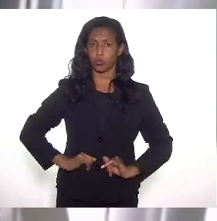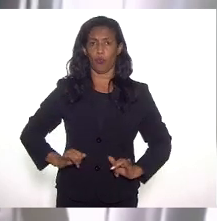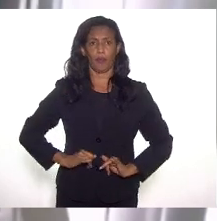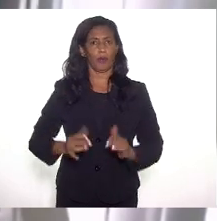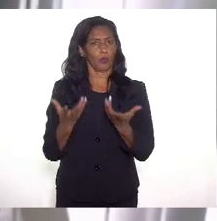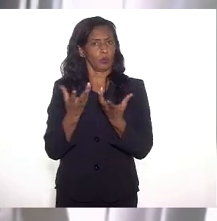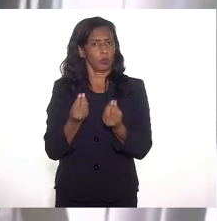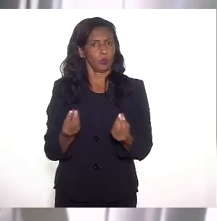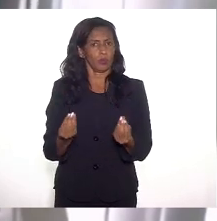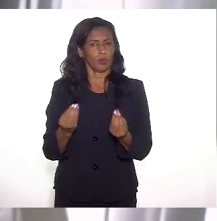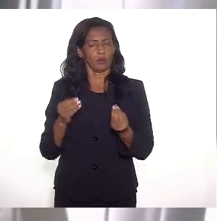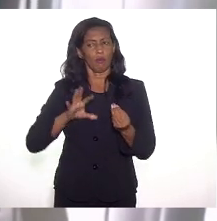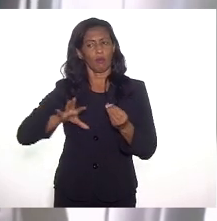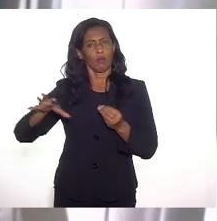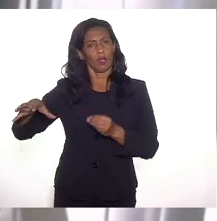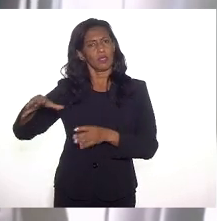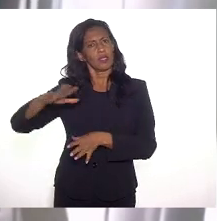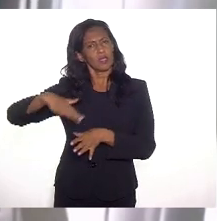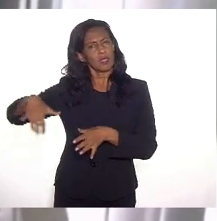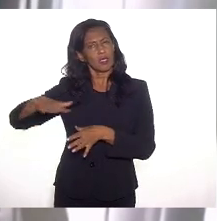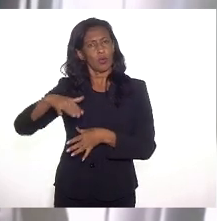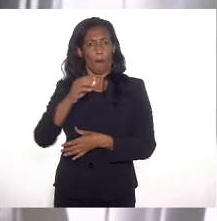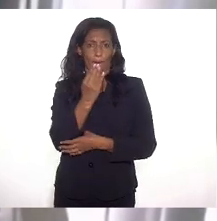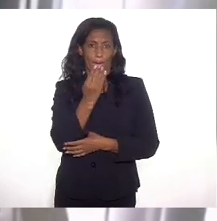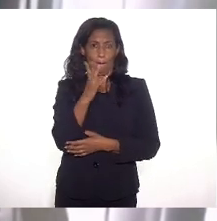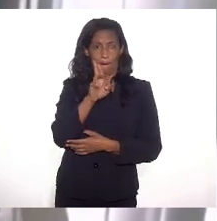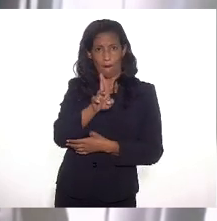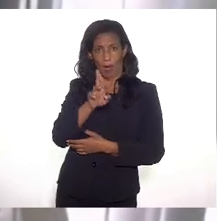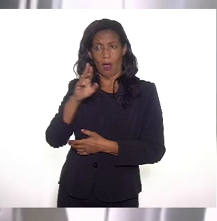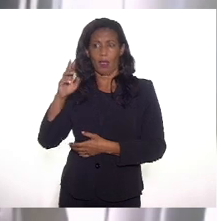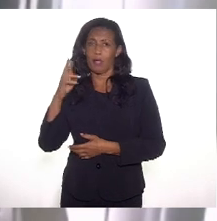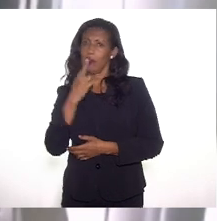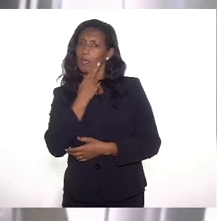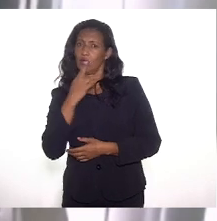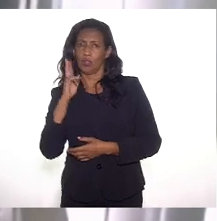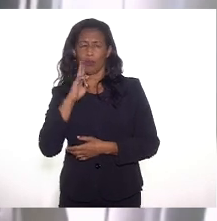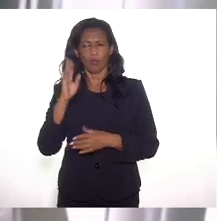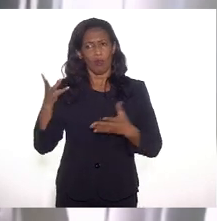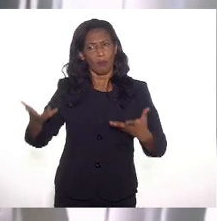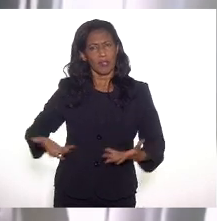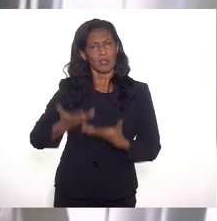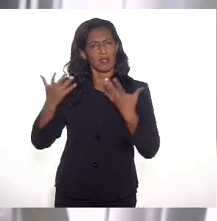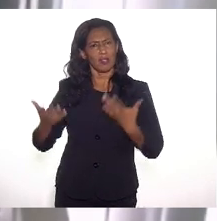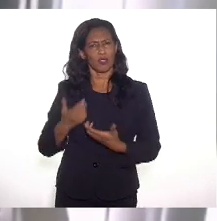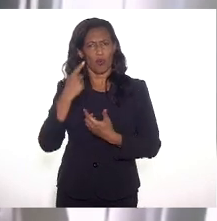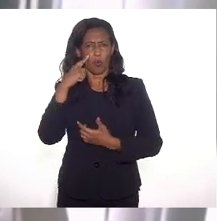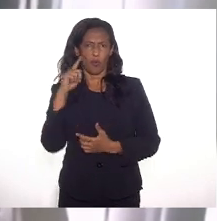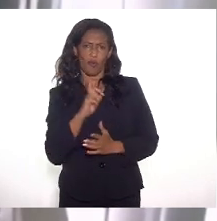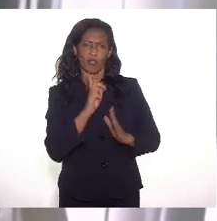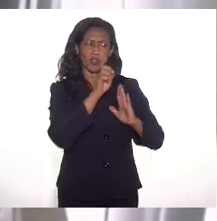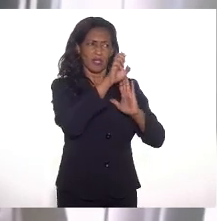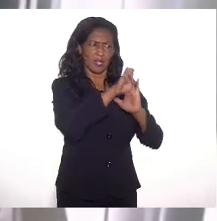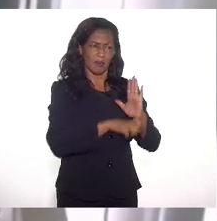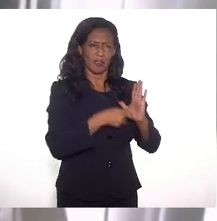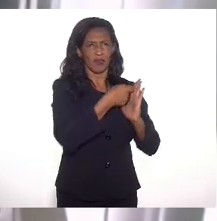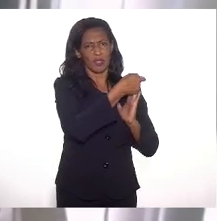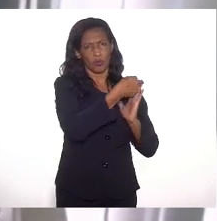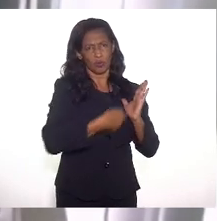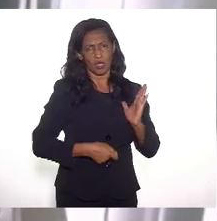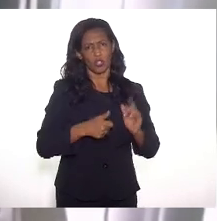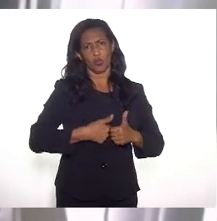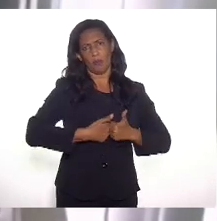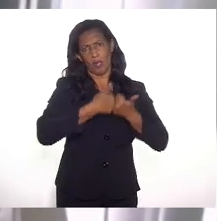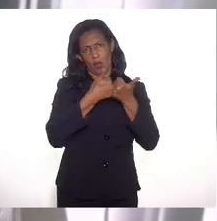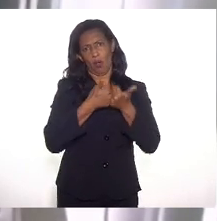grande desse setor. Então, eu queria dizer que considero uma iniciativa importante. Vamos ver as emendas, tentar fazer um texto o melhor possível, mas assim,